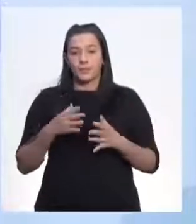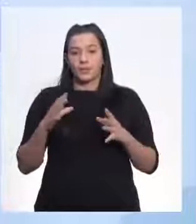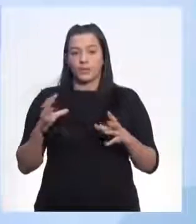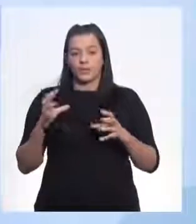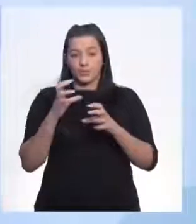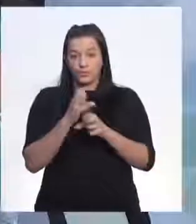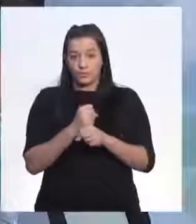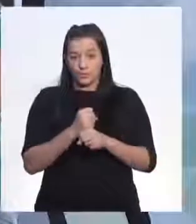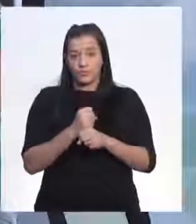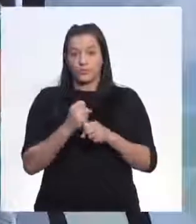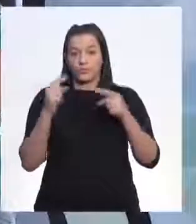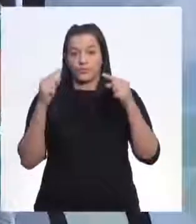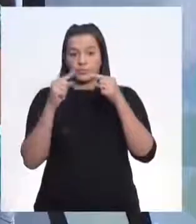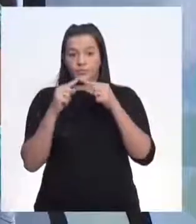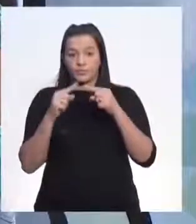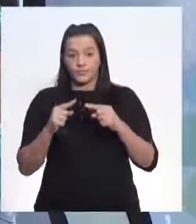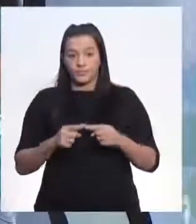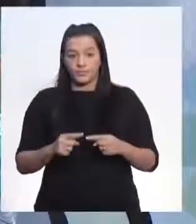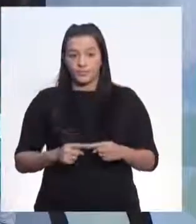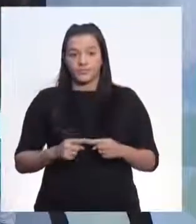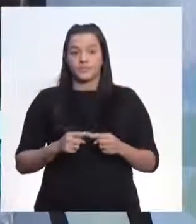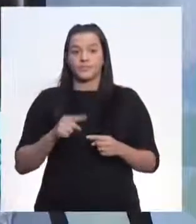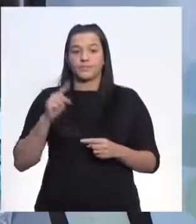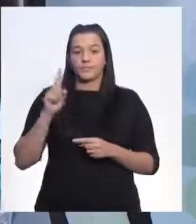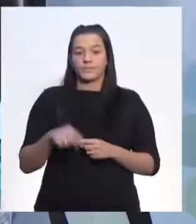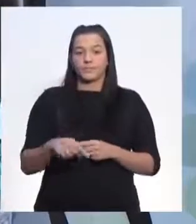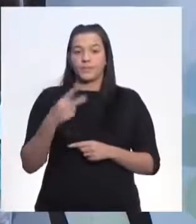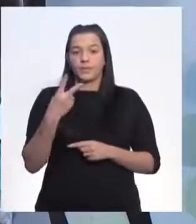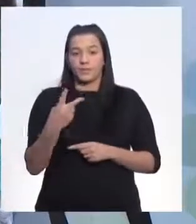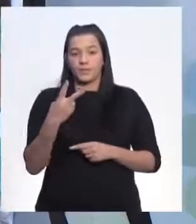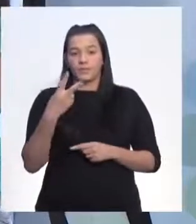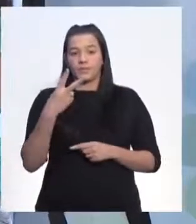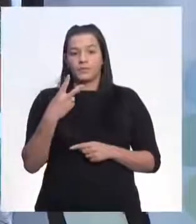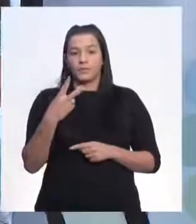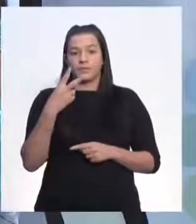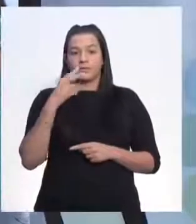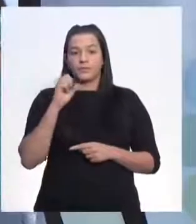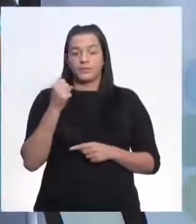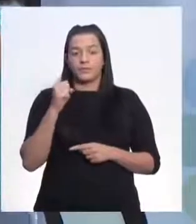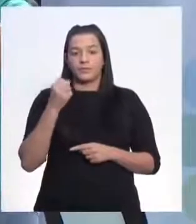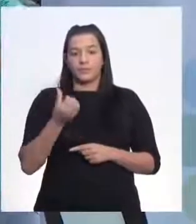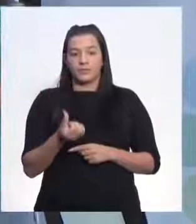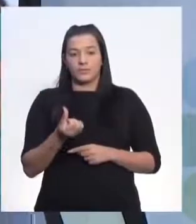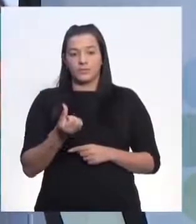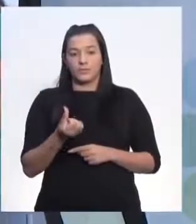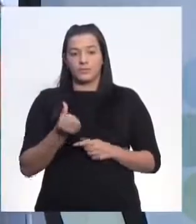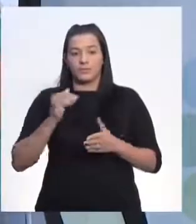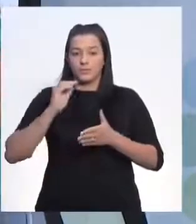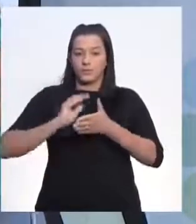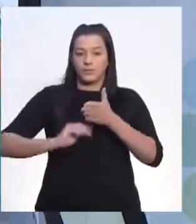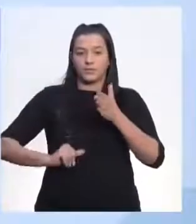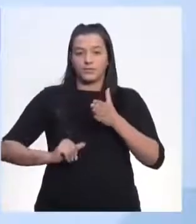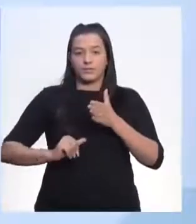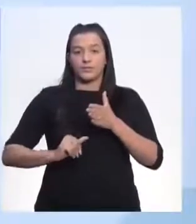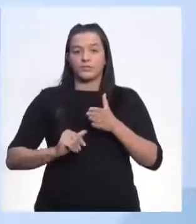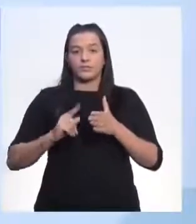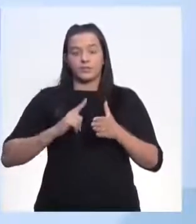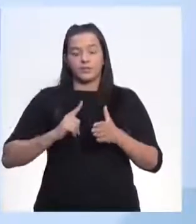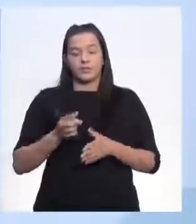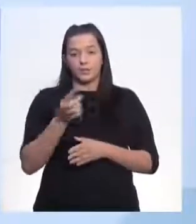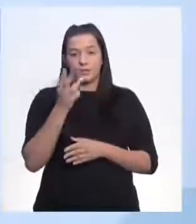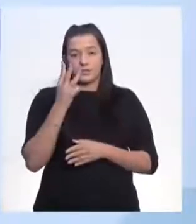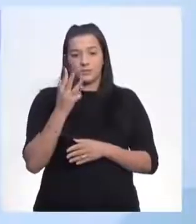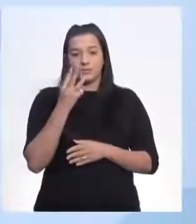das combinações que a gente tinha lá em cima, que são as 286, e vou tirar aquelas das 3